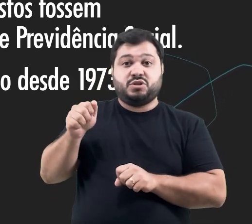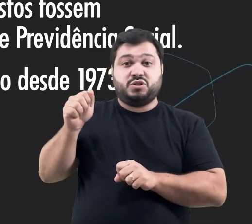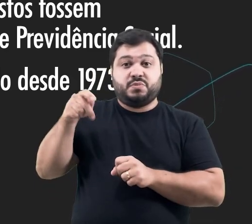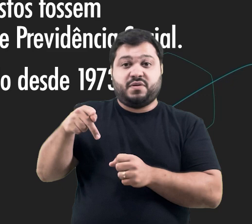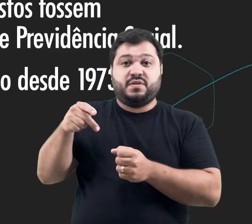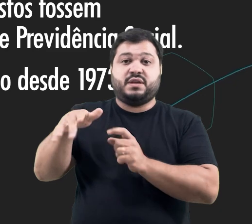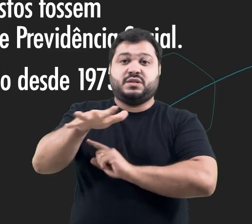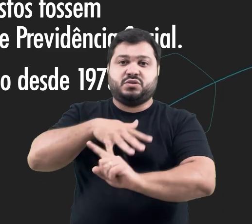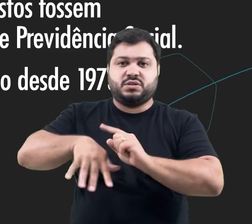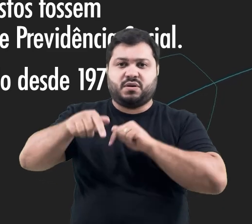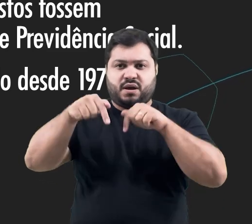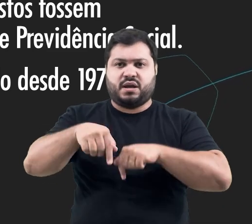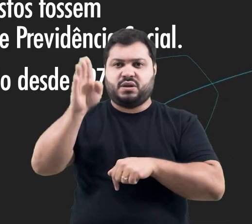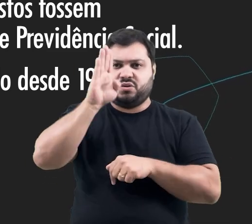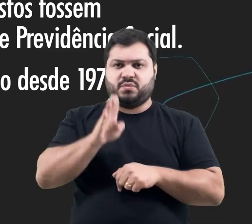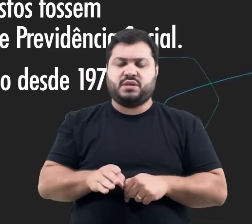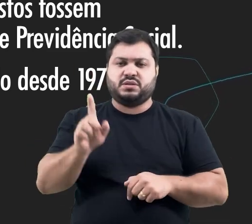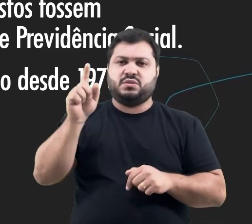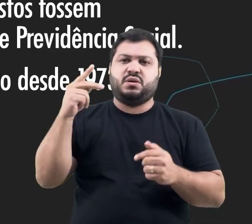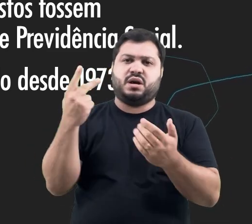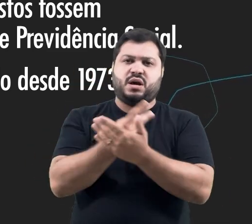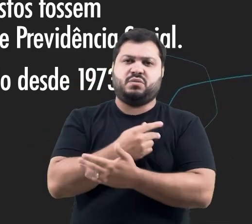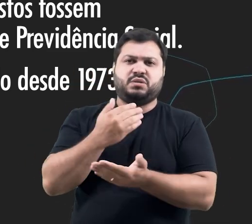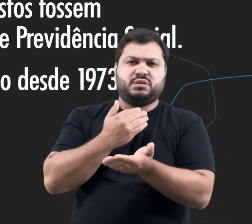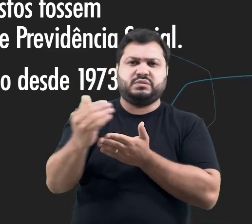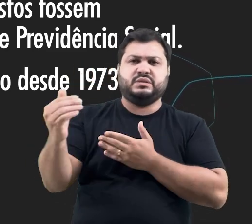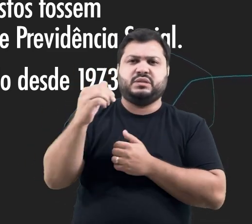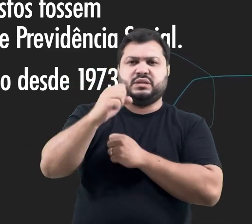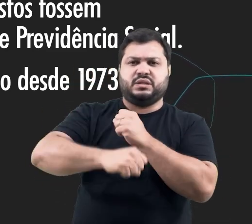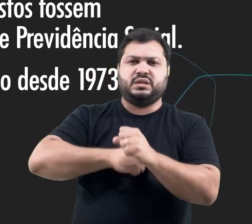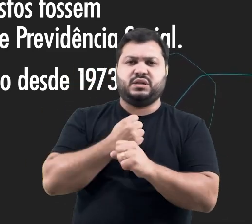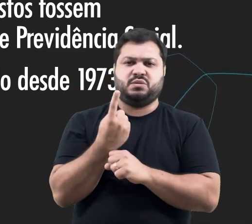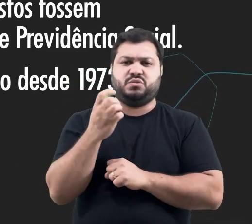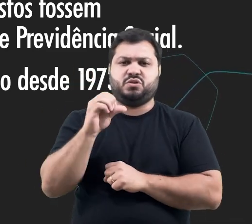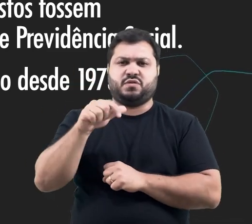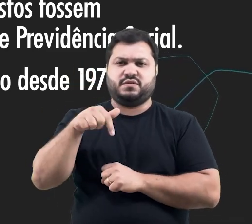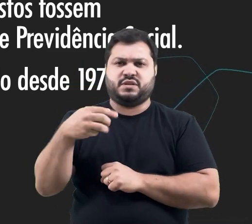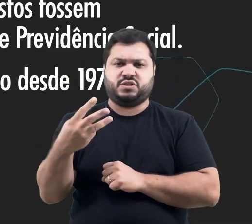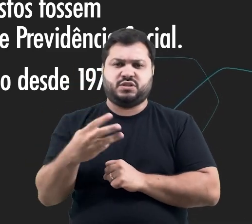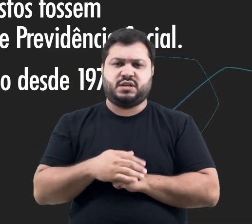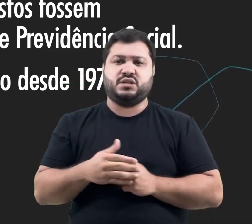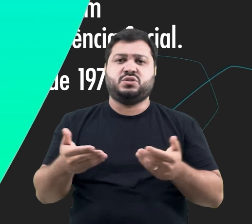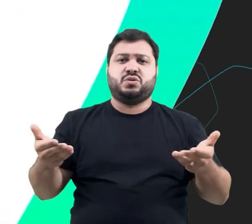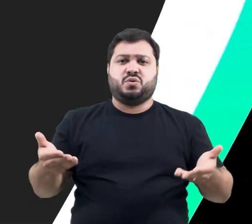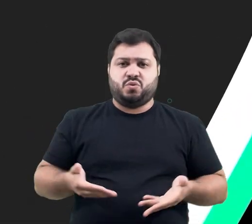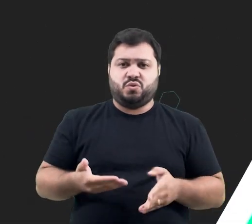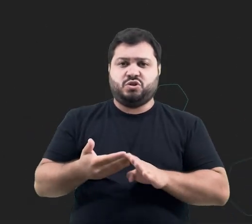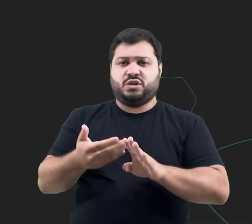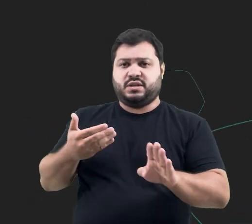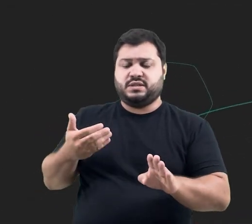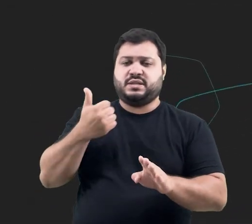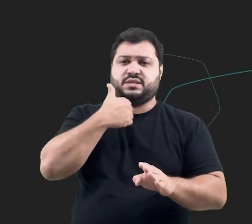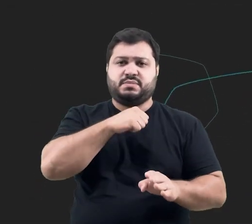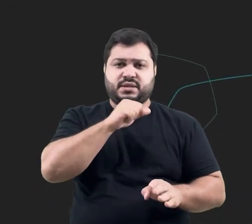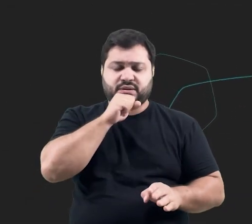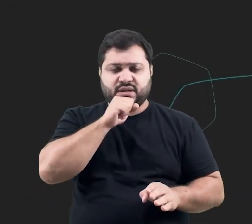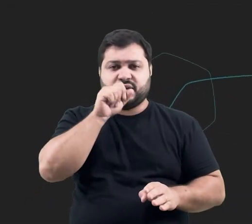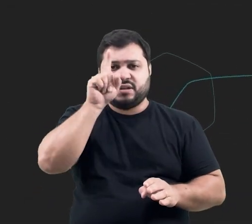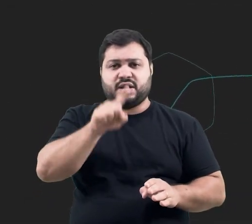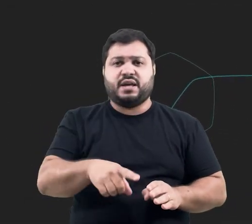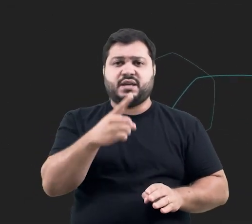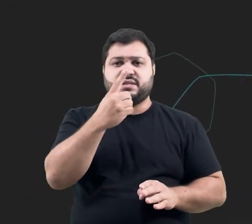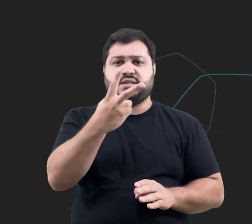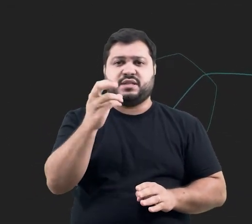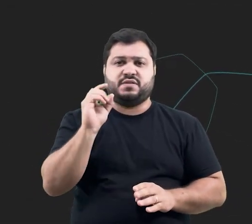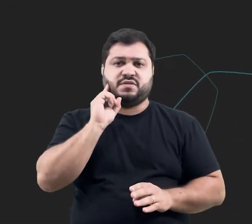de previdência social, o que no Brasil vem ocorrendo desde 73. Hoje, a licença